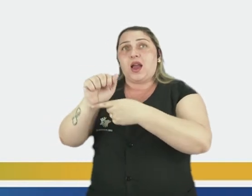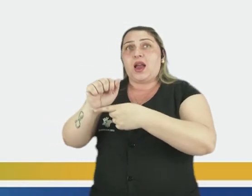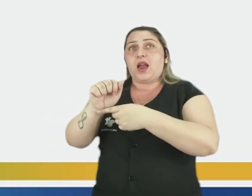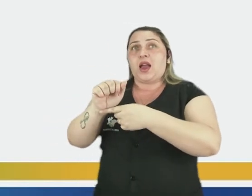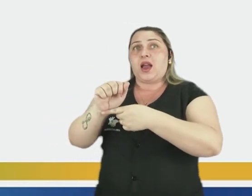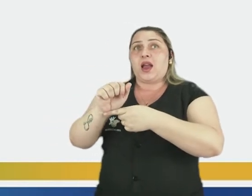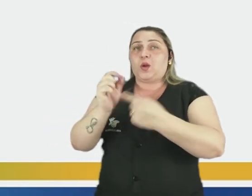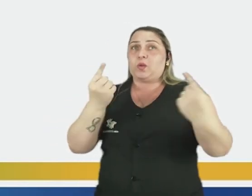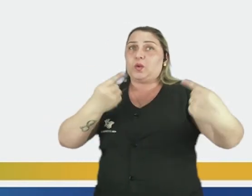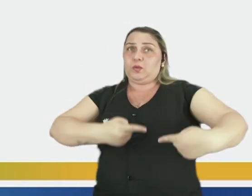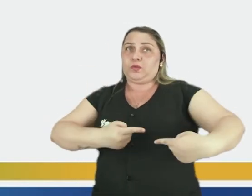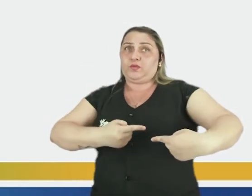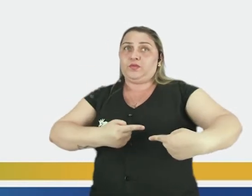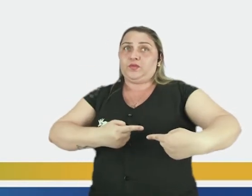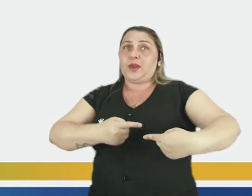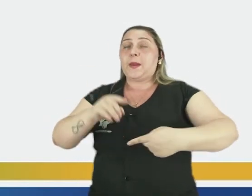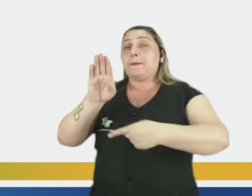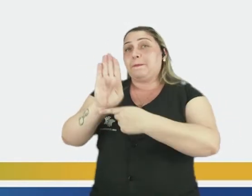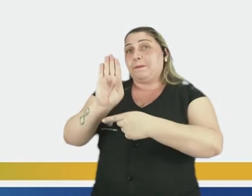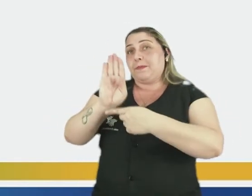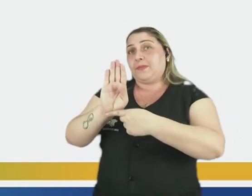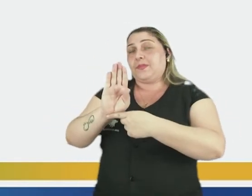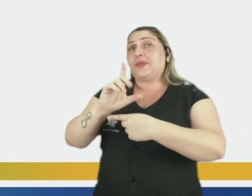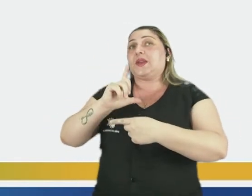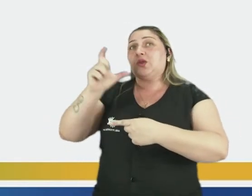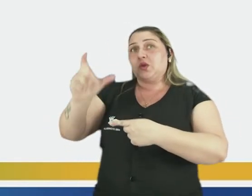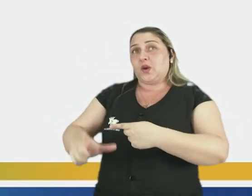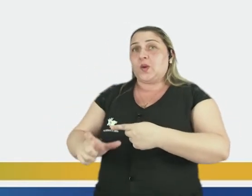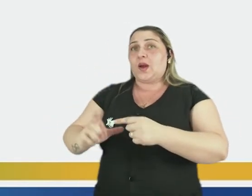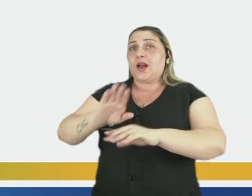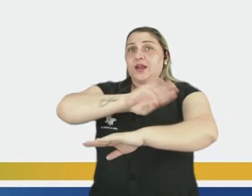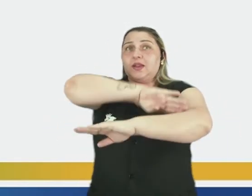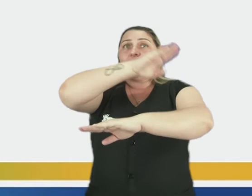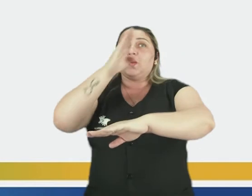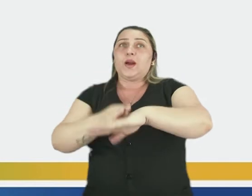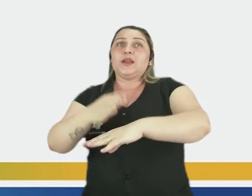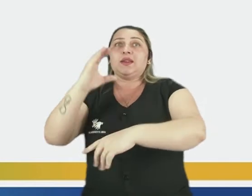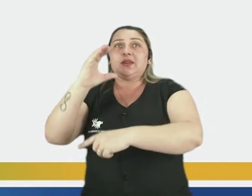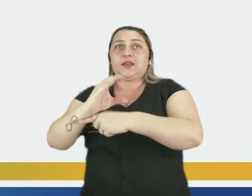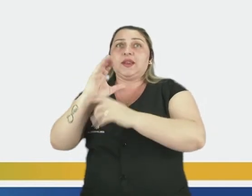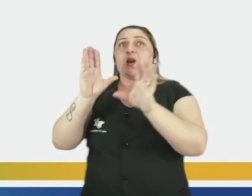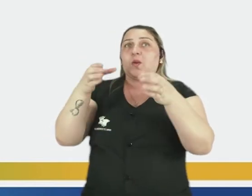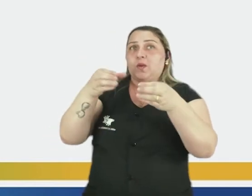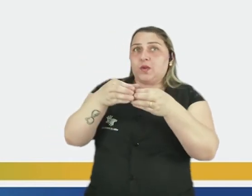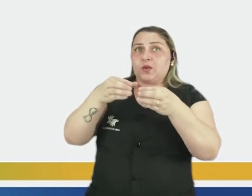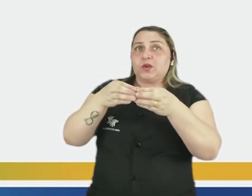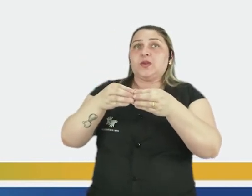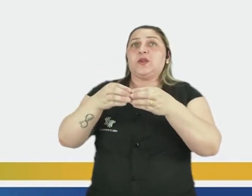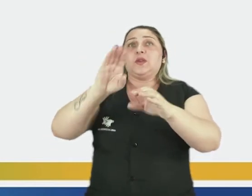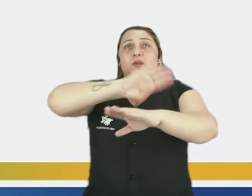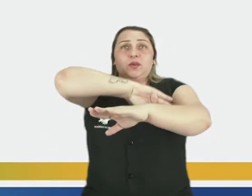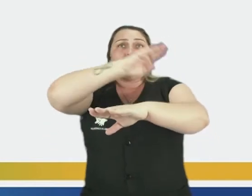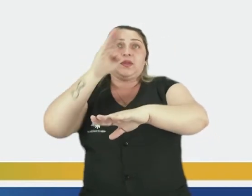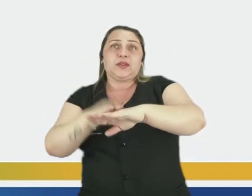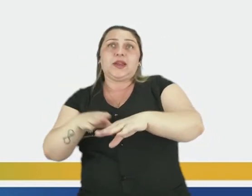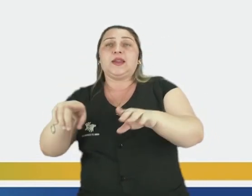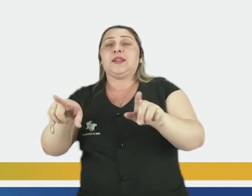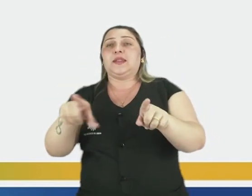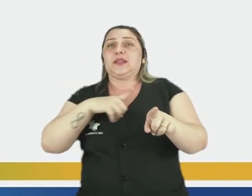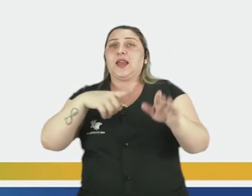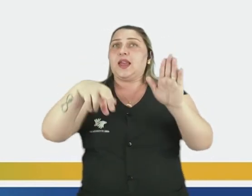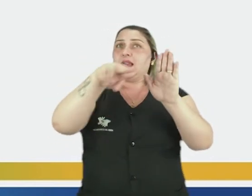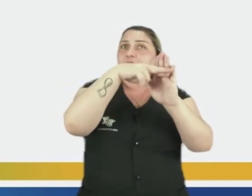esporte competitivo, B, pois é jogado em quadra, C, é coletivo, jogado em quadra, tem